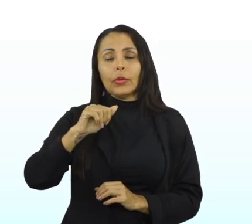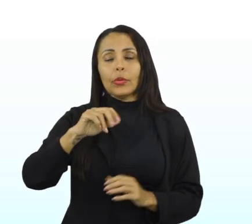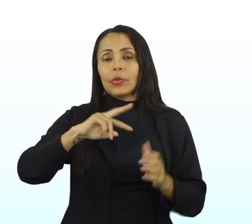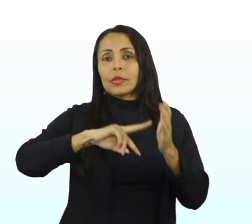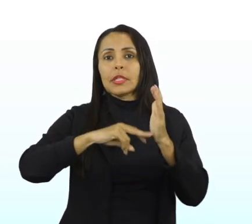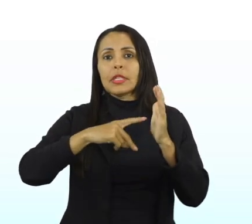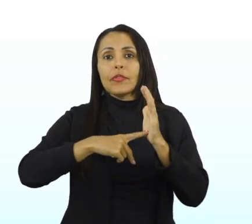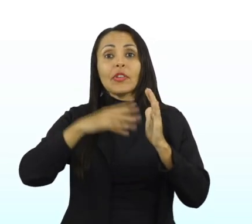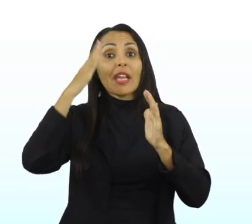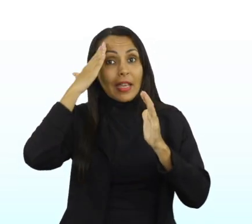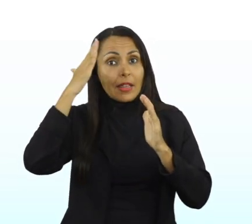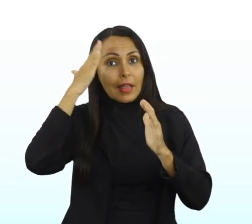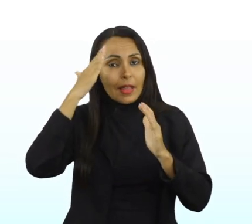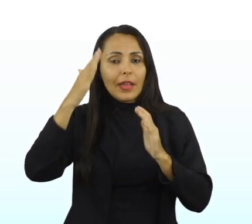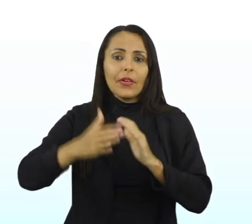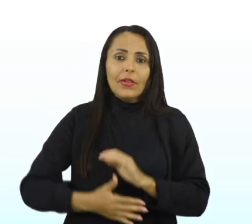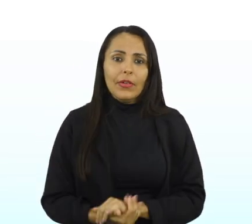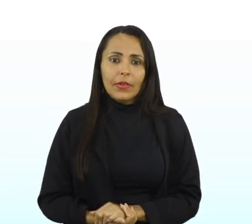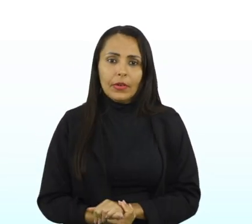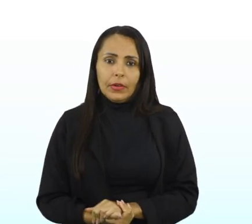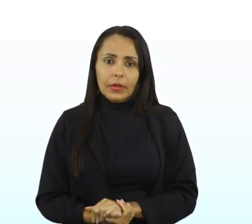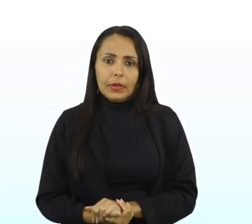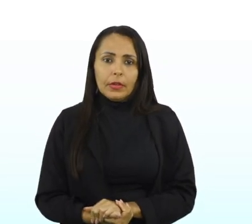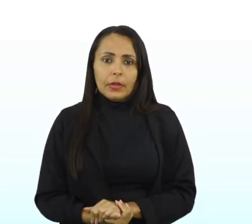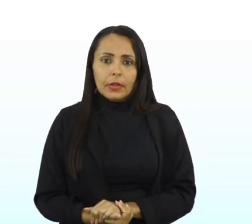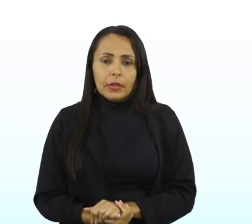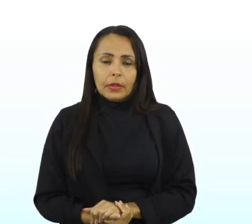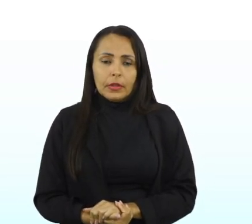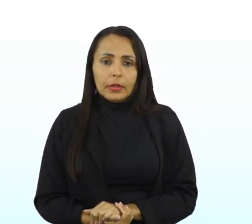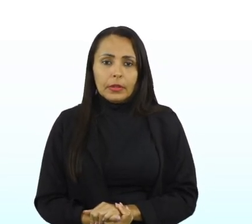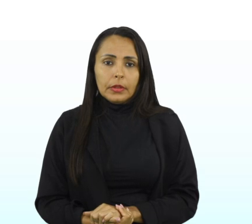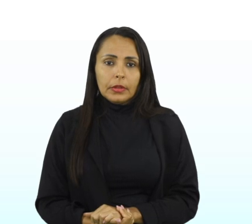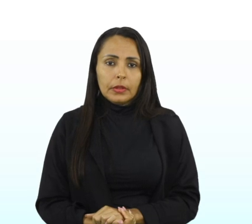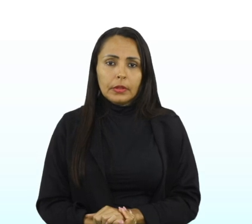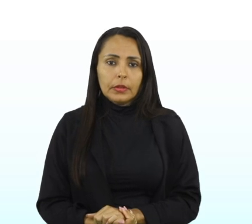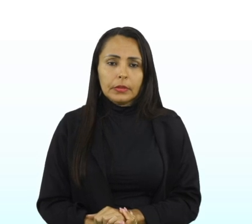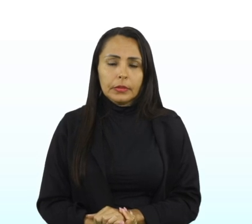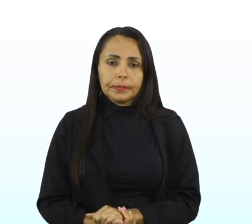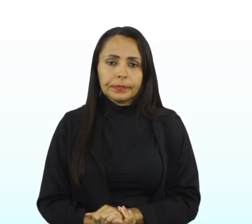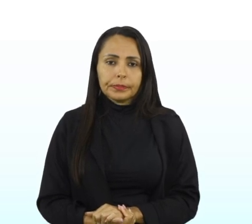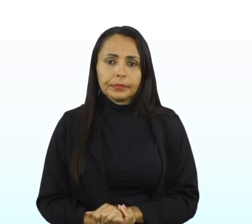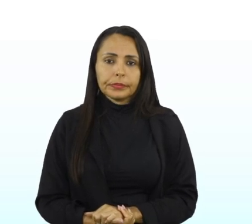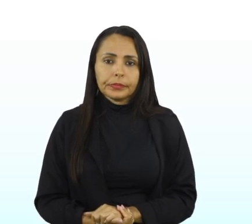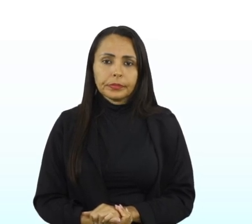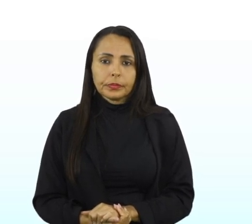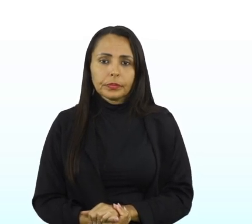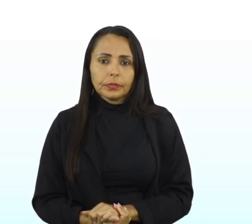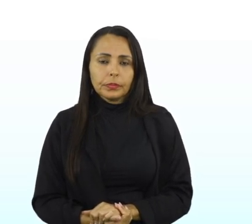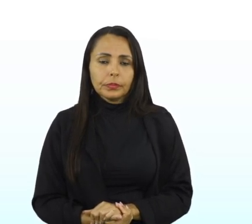Entendeu? Faz isso por nós. Agora veja a grafia.